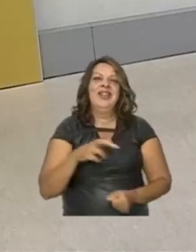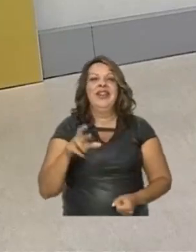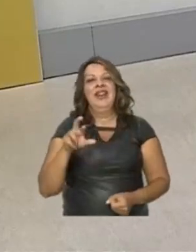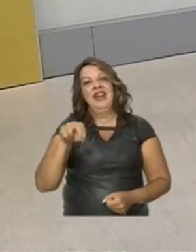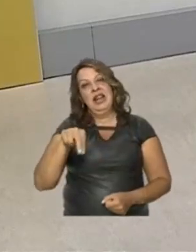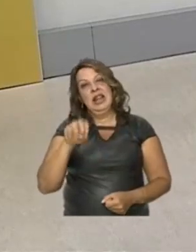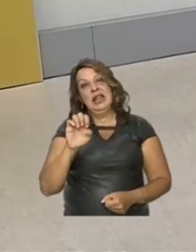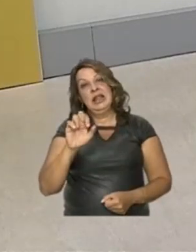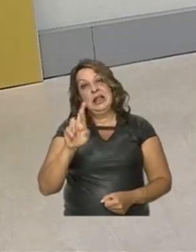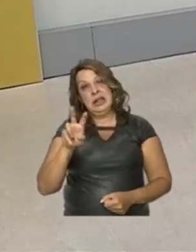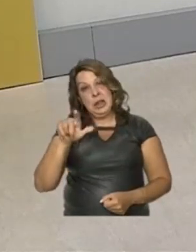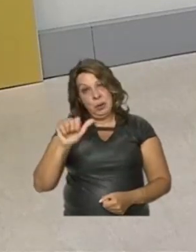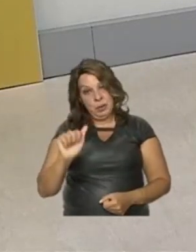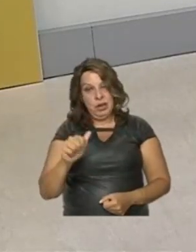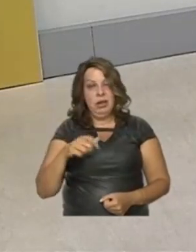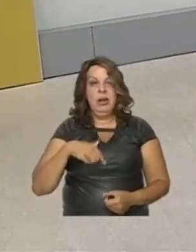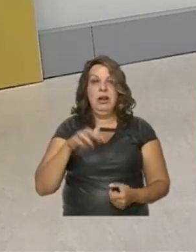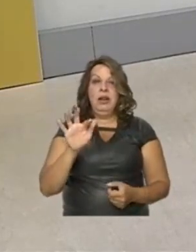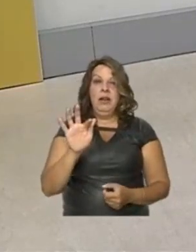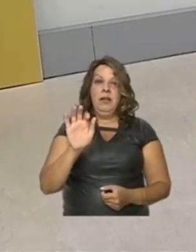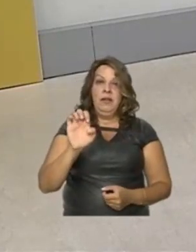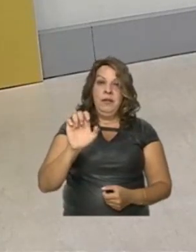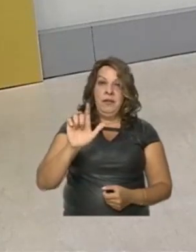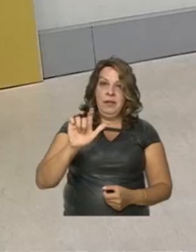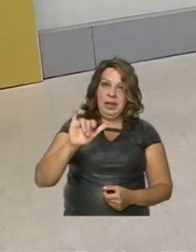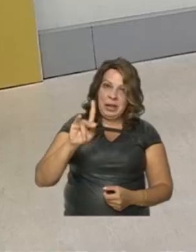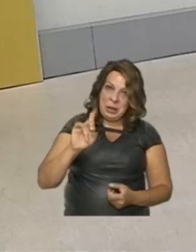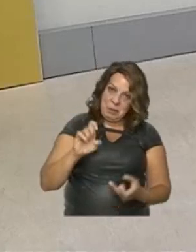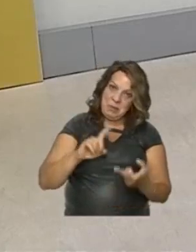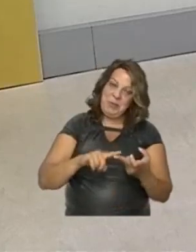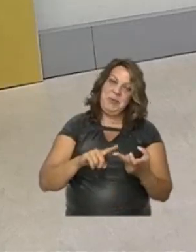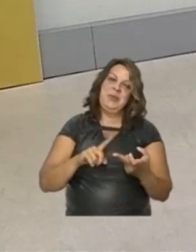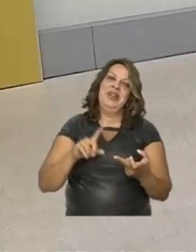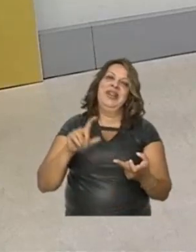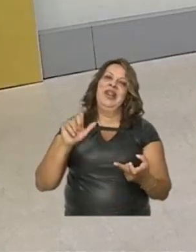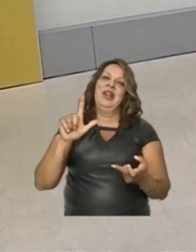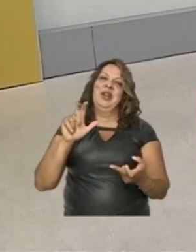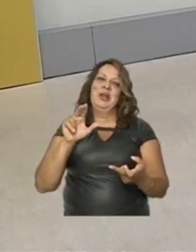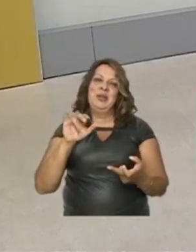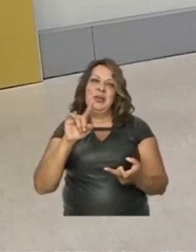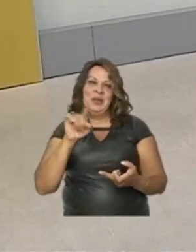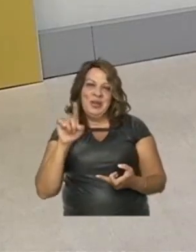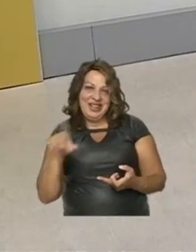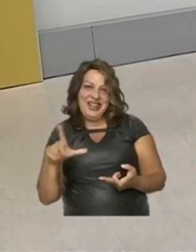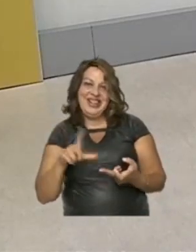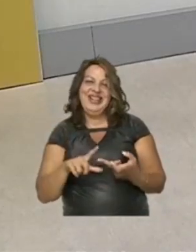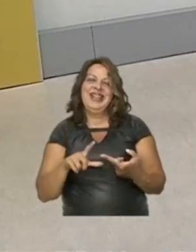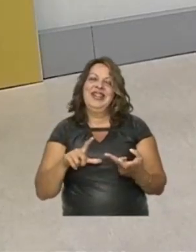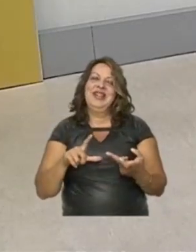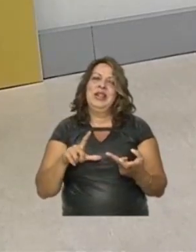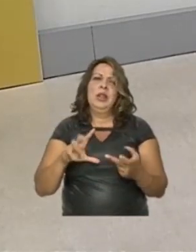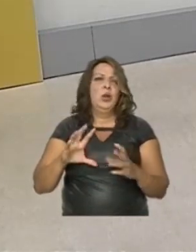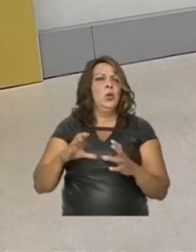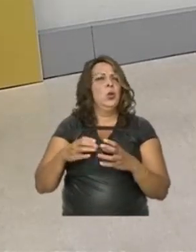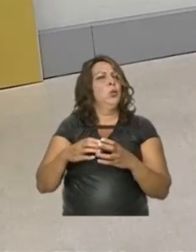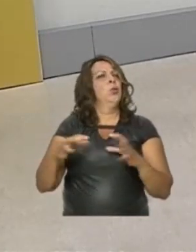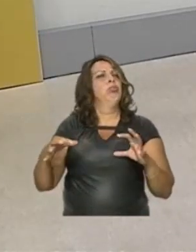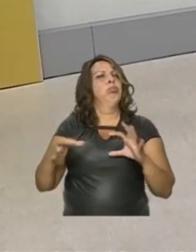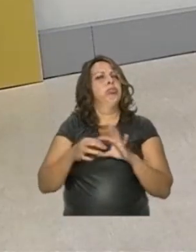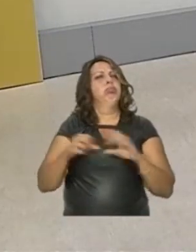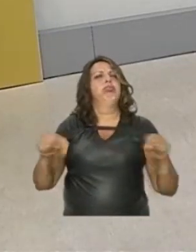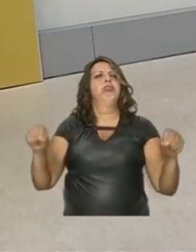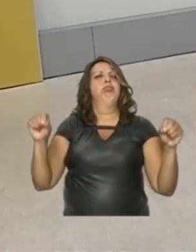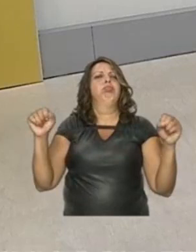Cremosinho. Também a Maria Sônia, o Felipe. Luiz Carlos do BA, o bairro do Amor. Aí, abração, meu amigo. Uma boa conectada aqui com o